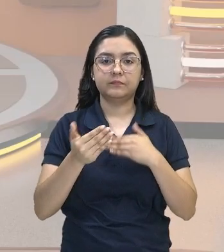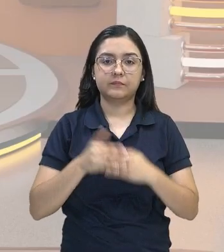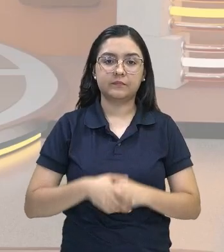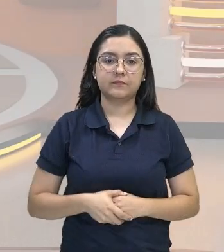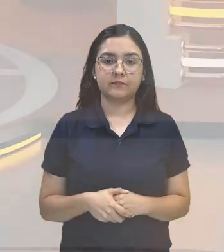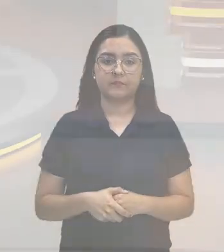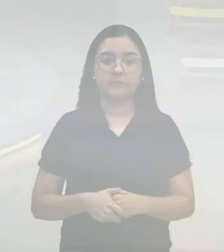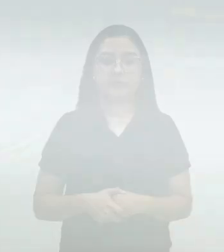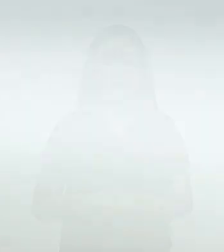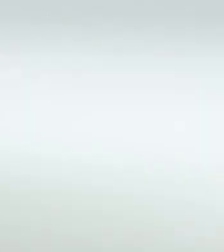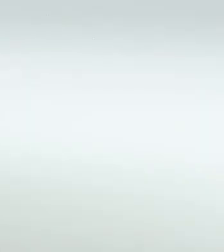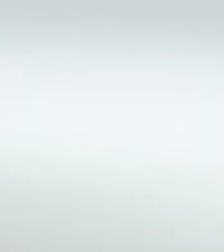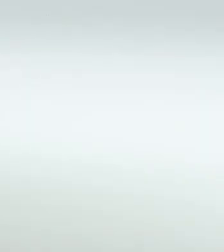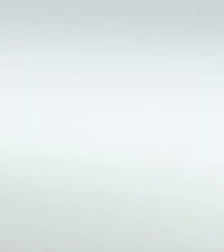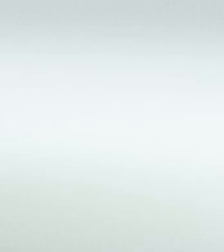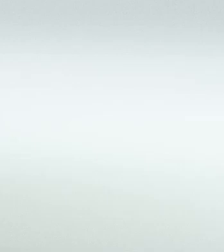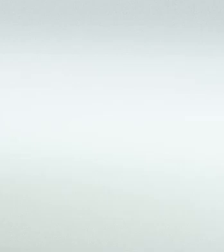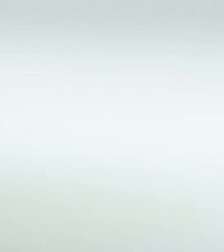aula.